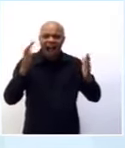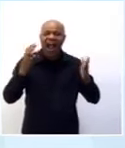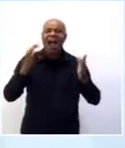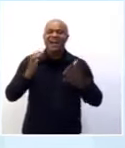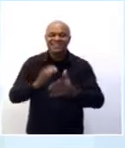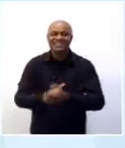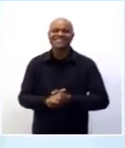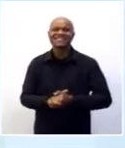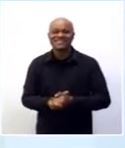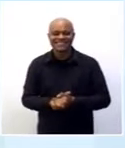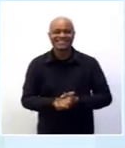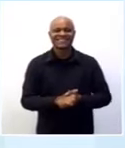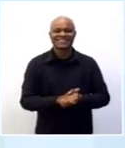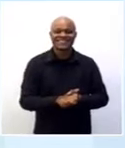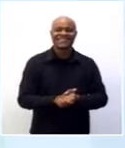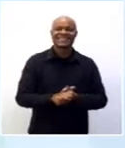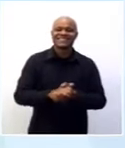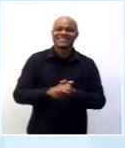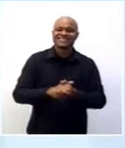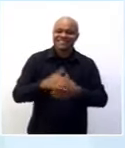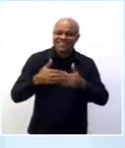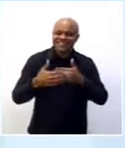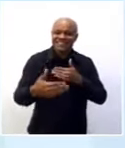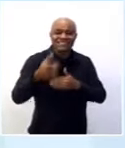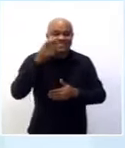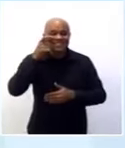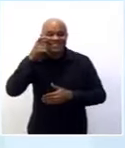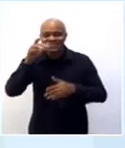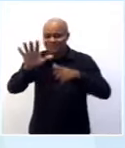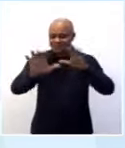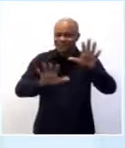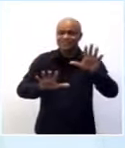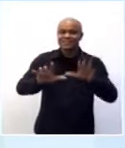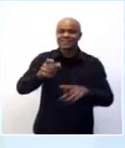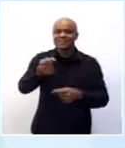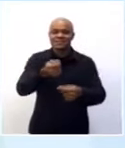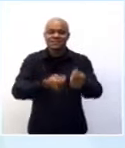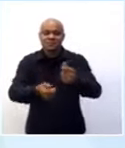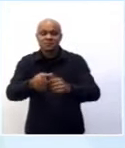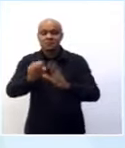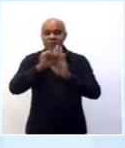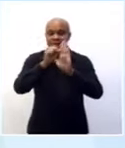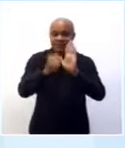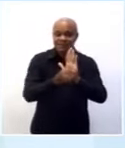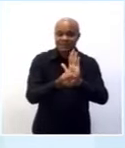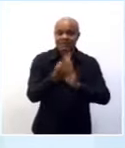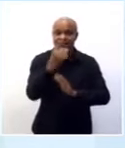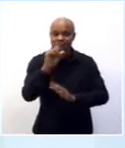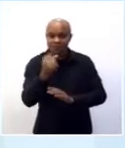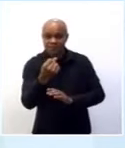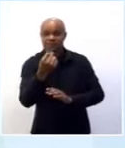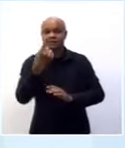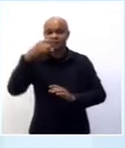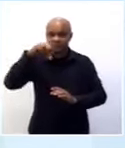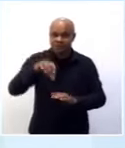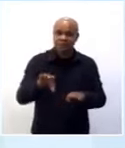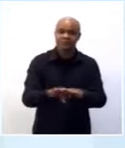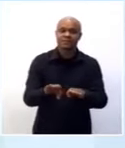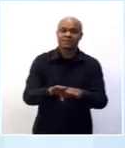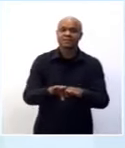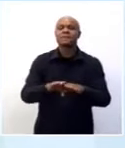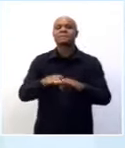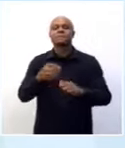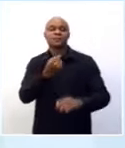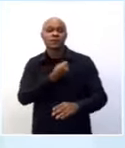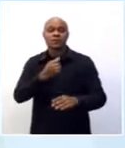comemorar. Né? E durante as observações dos mapas aí da economia do século XVIII e XIX, o número